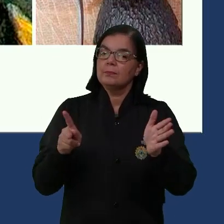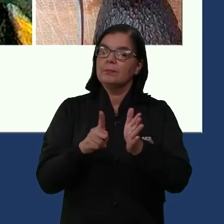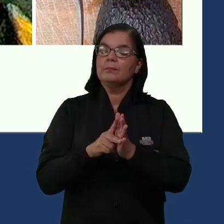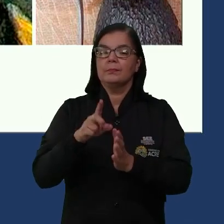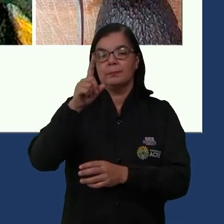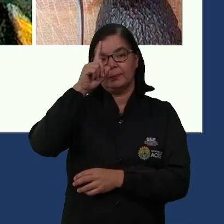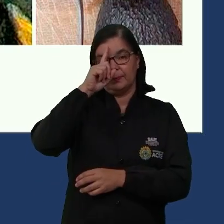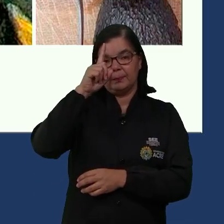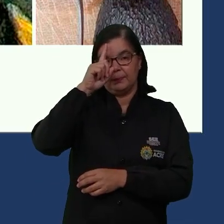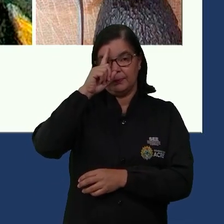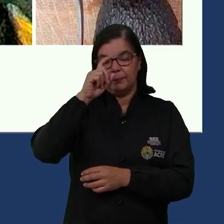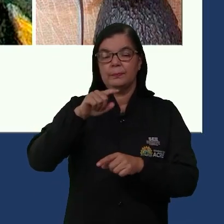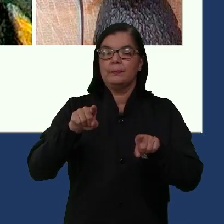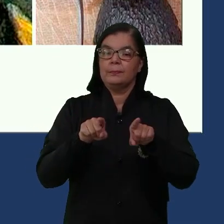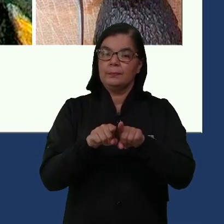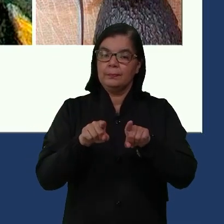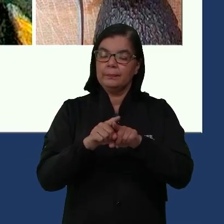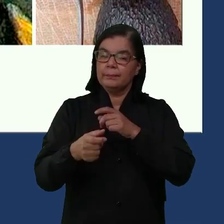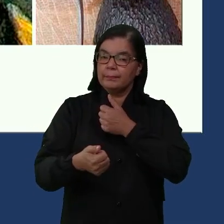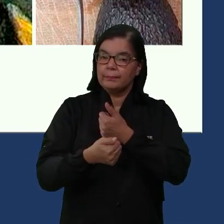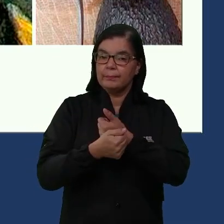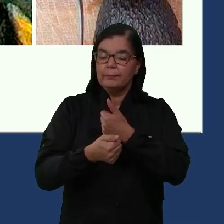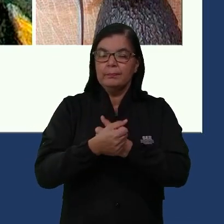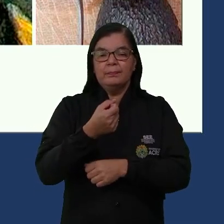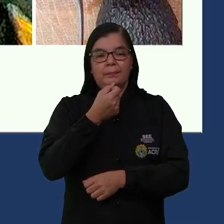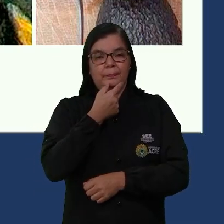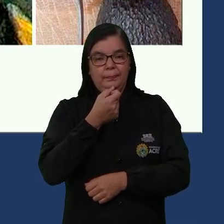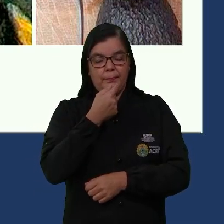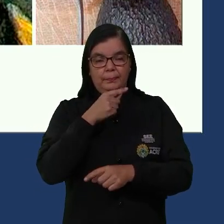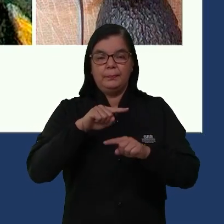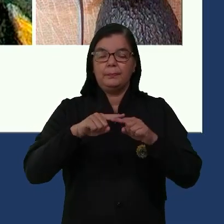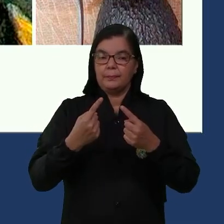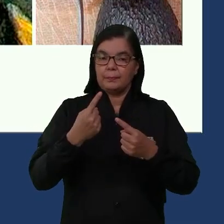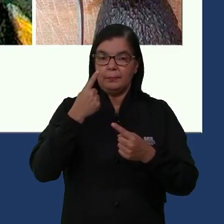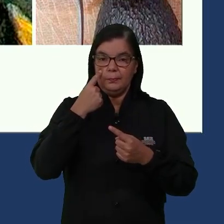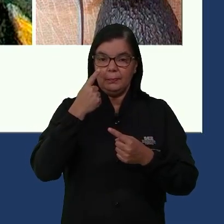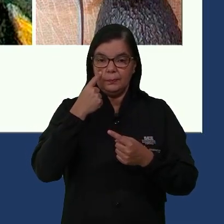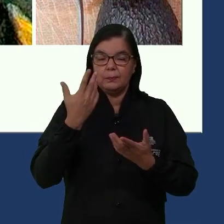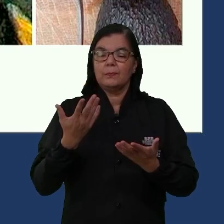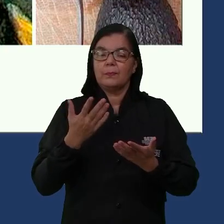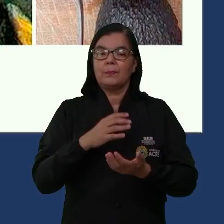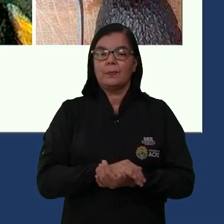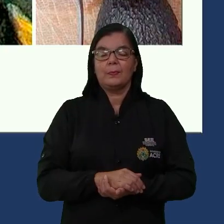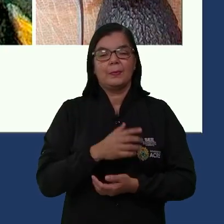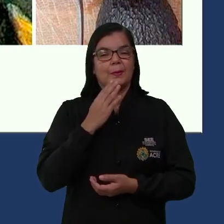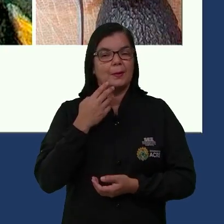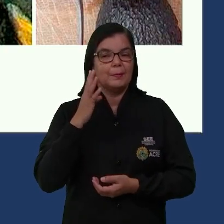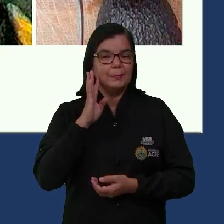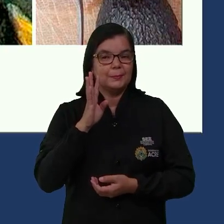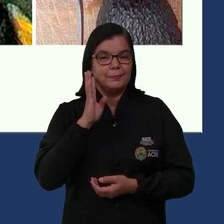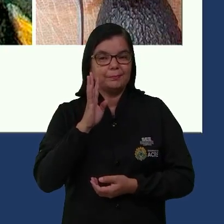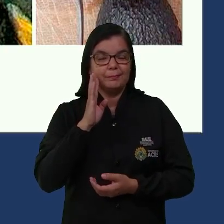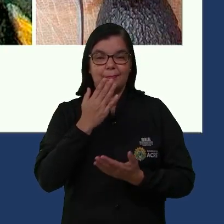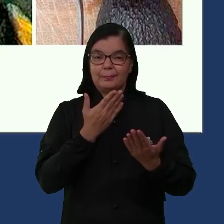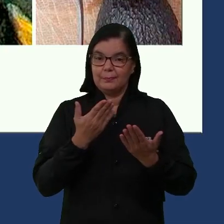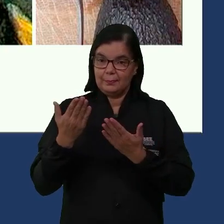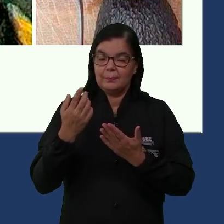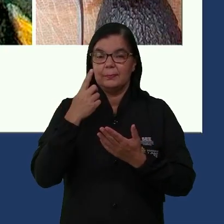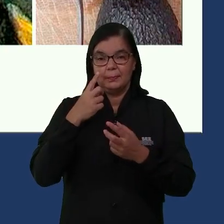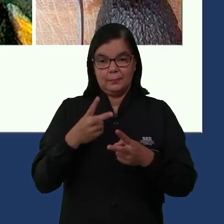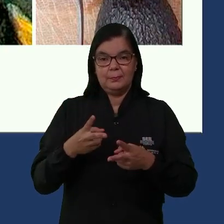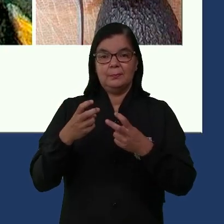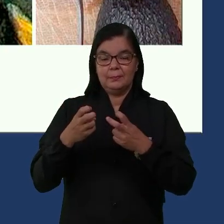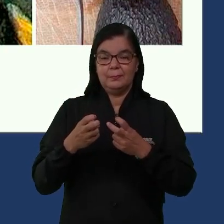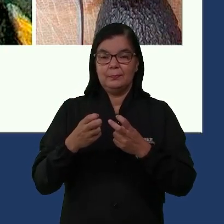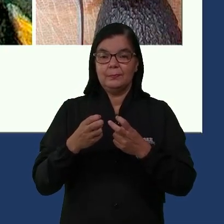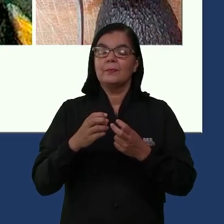do cotidiano, e também aproxima do humor, porque traz de uma forma bem engraçada. Olhando aí para essa imagem, você percebe que é